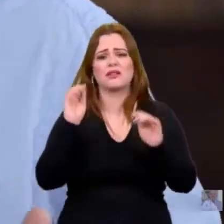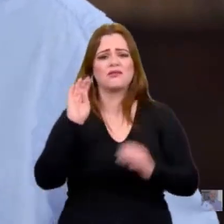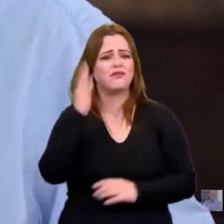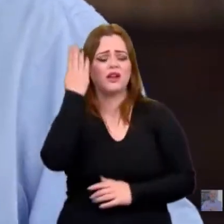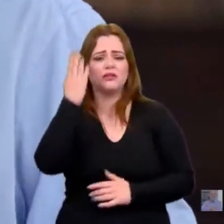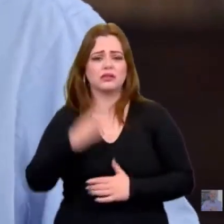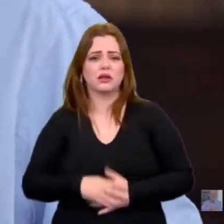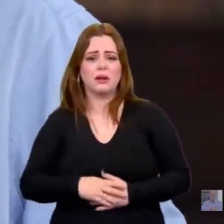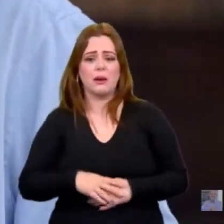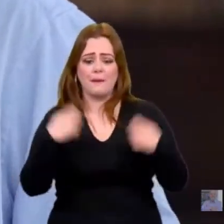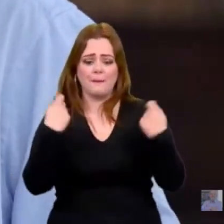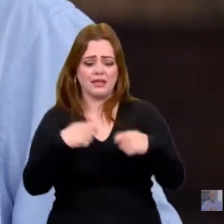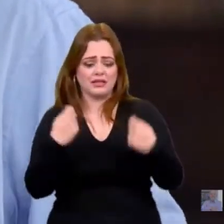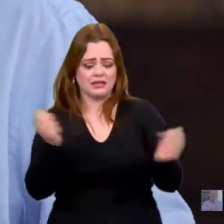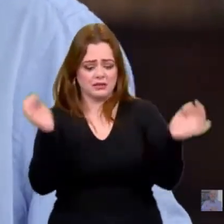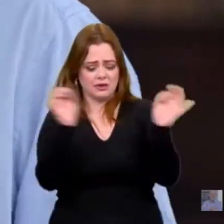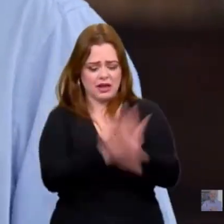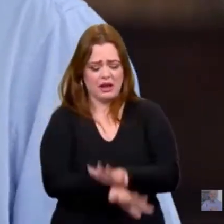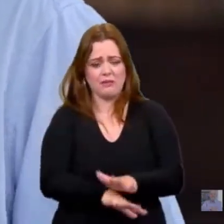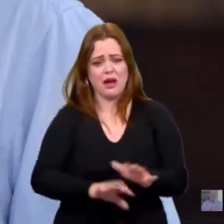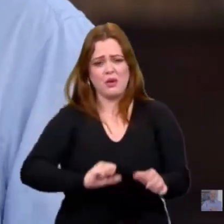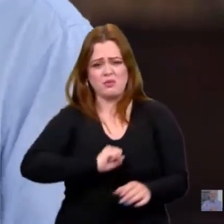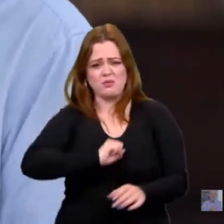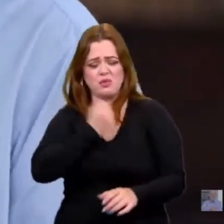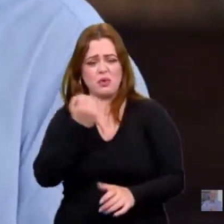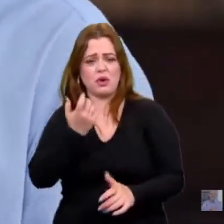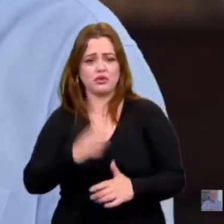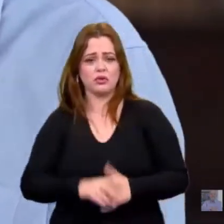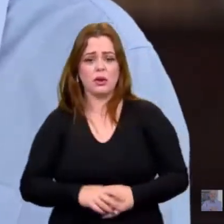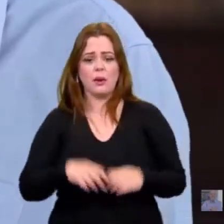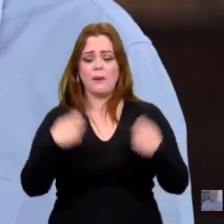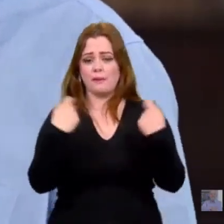valorizar a fraternidade, a solidariedade, valorizar o amor.